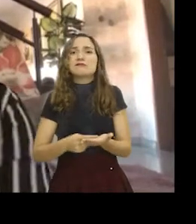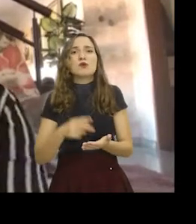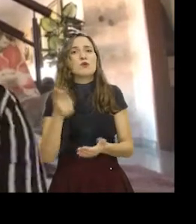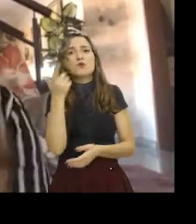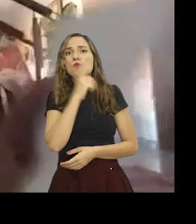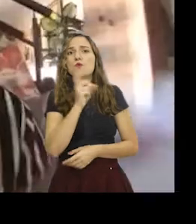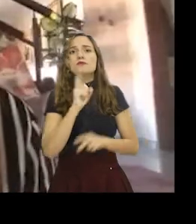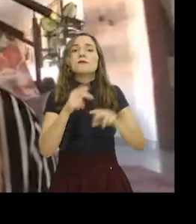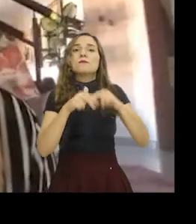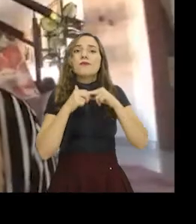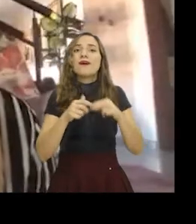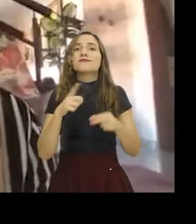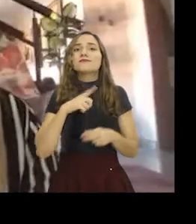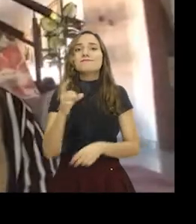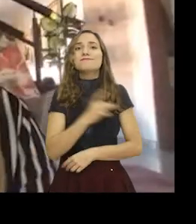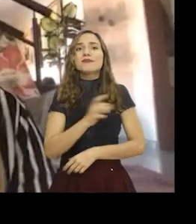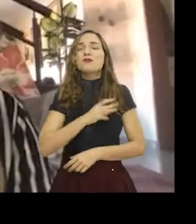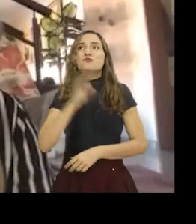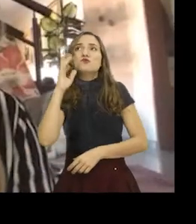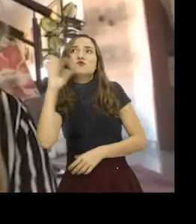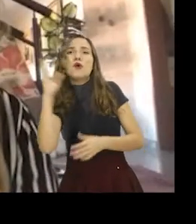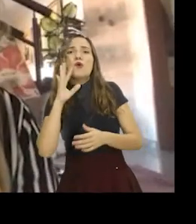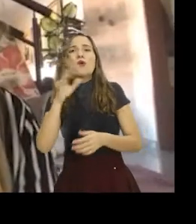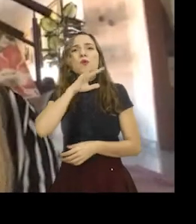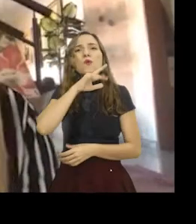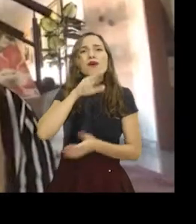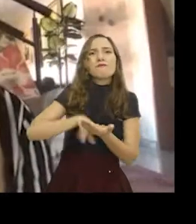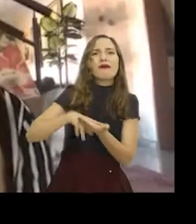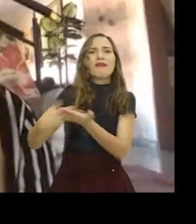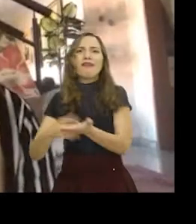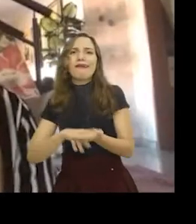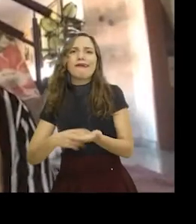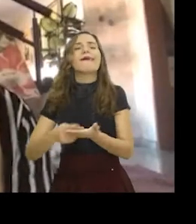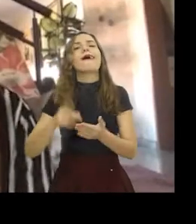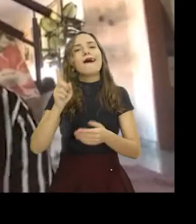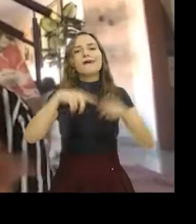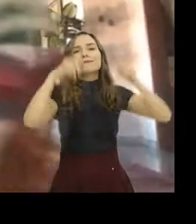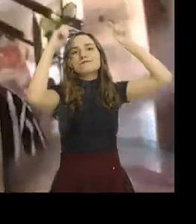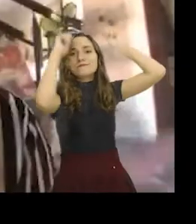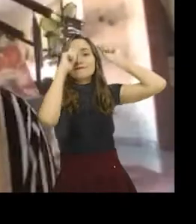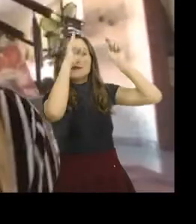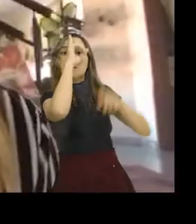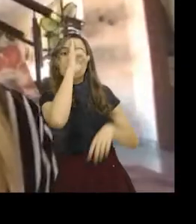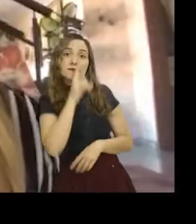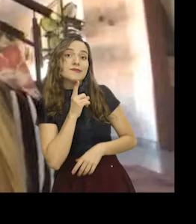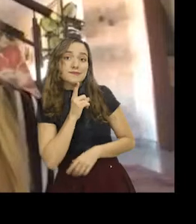de pesadelo. Era a Chapeuzinho Amarelo.